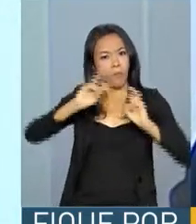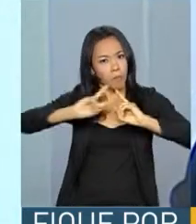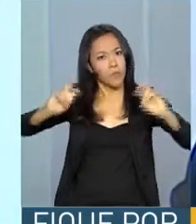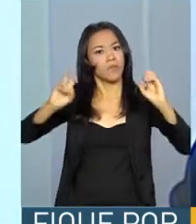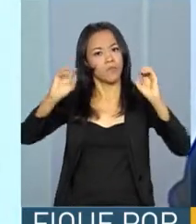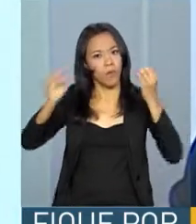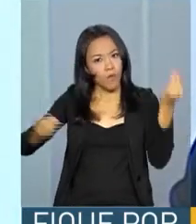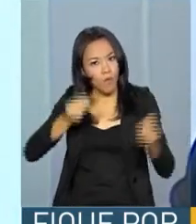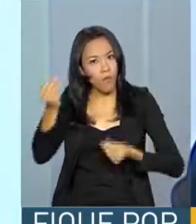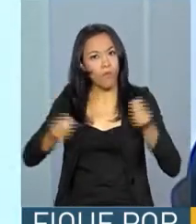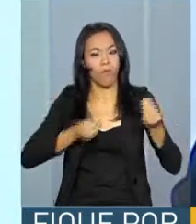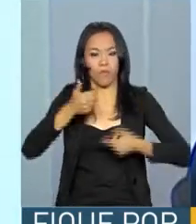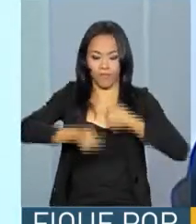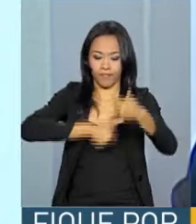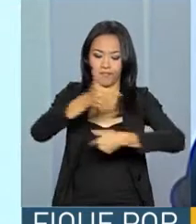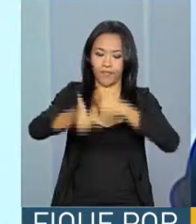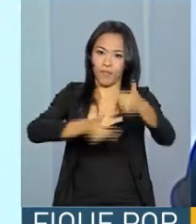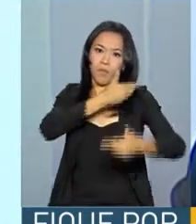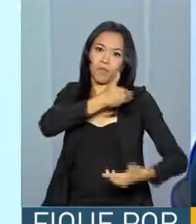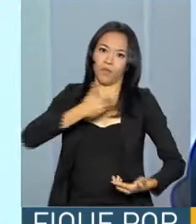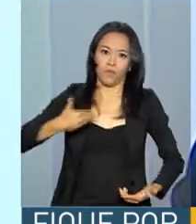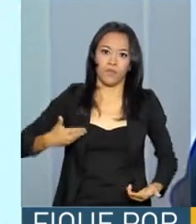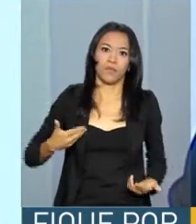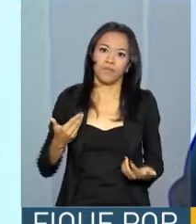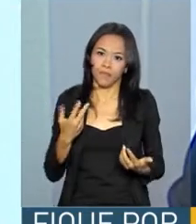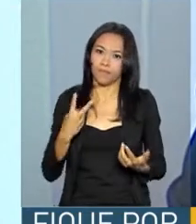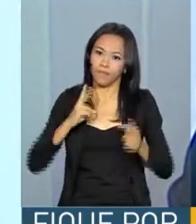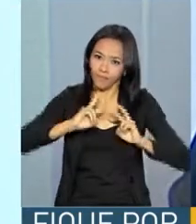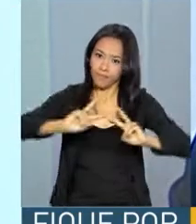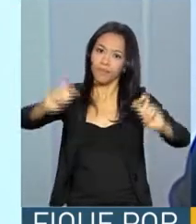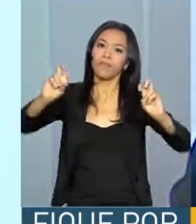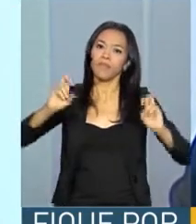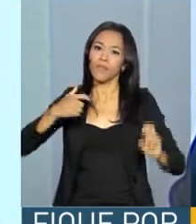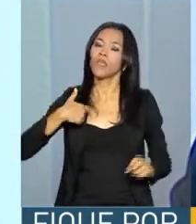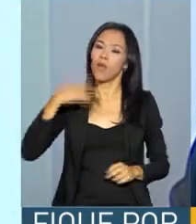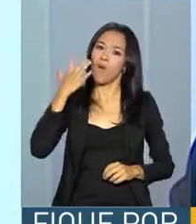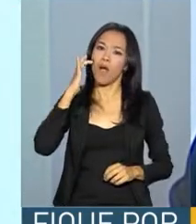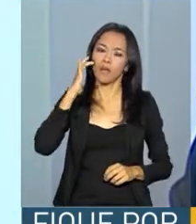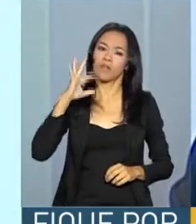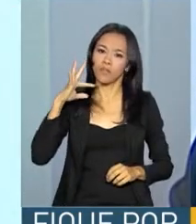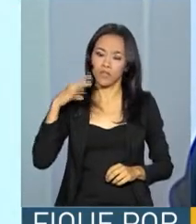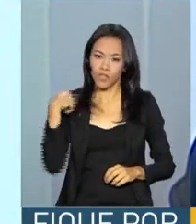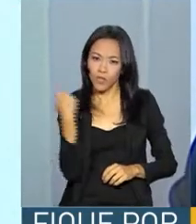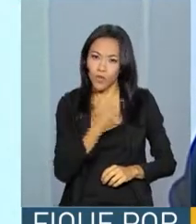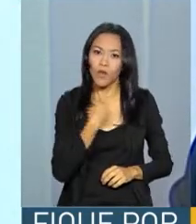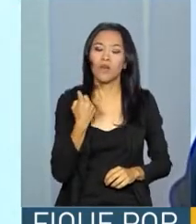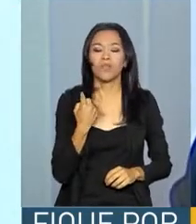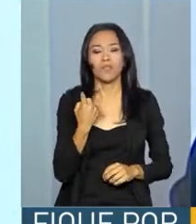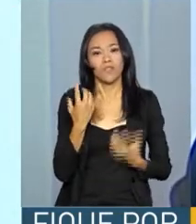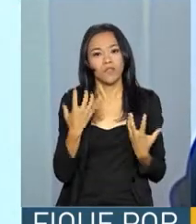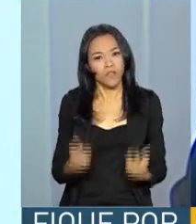não é? E, portanto, eu acho que nós seremos grandes eleitores